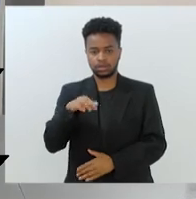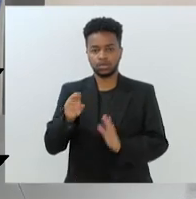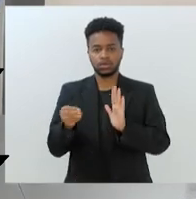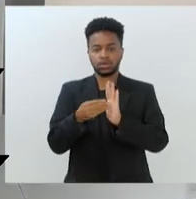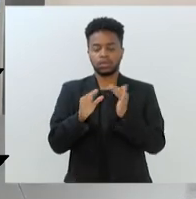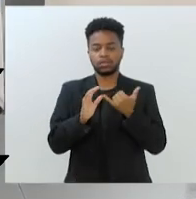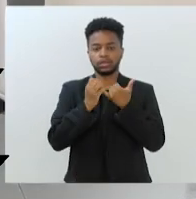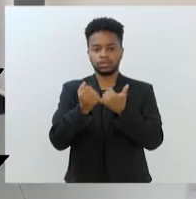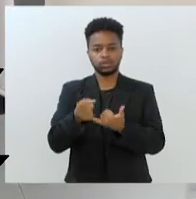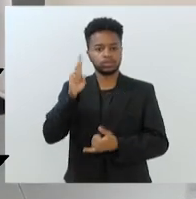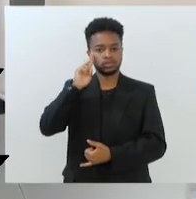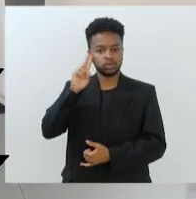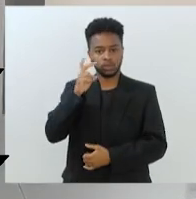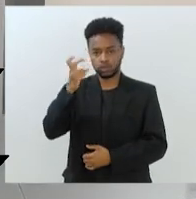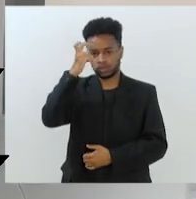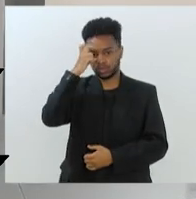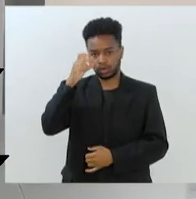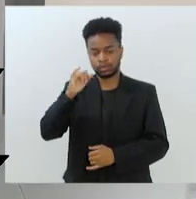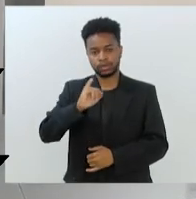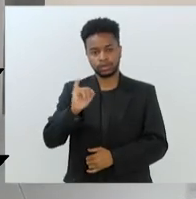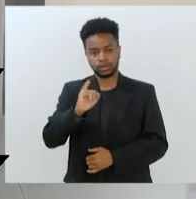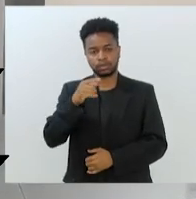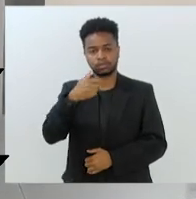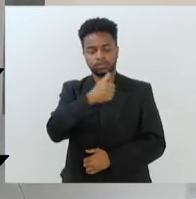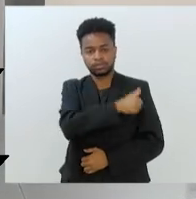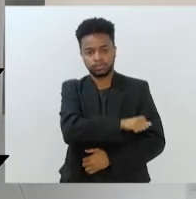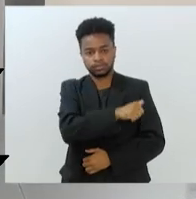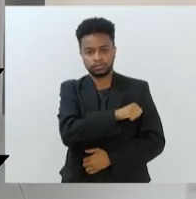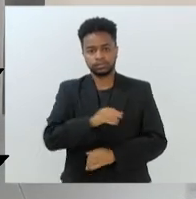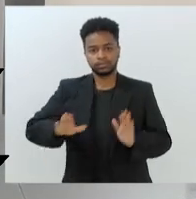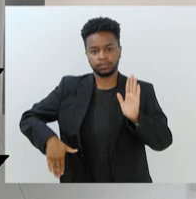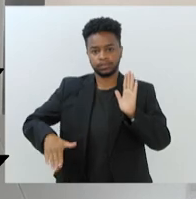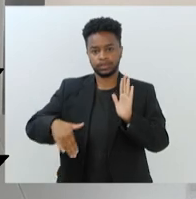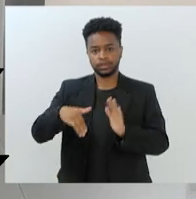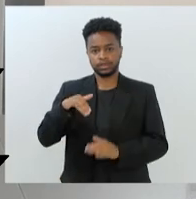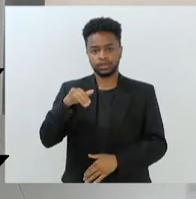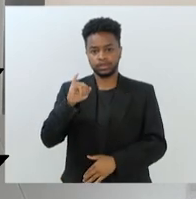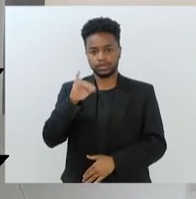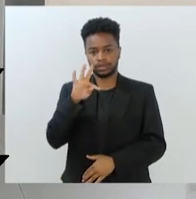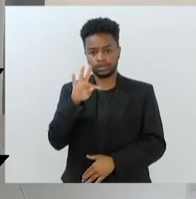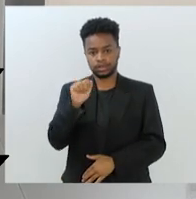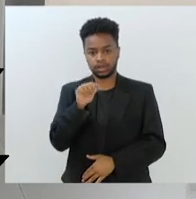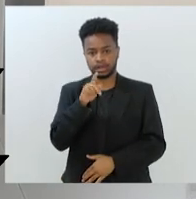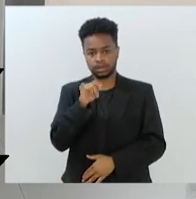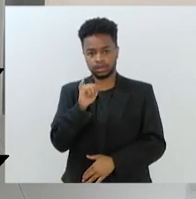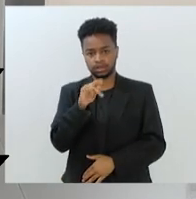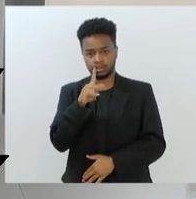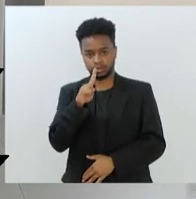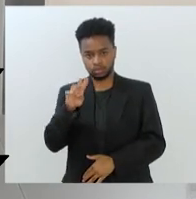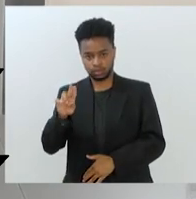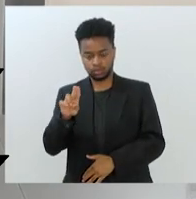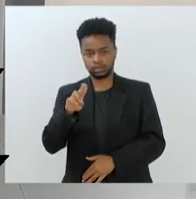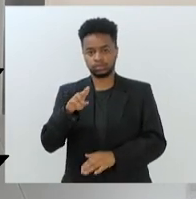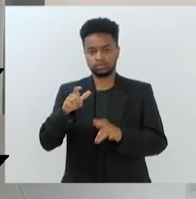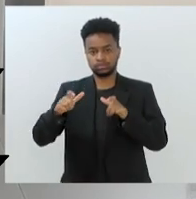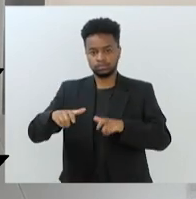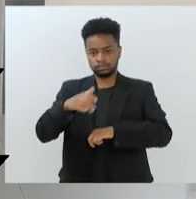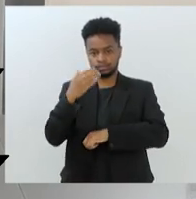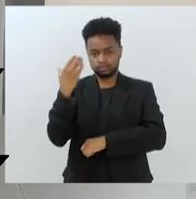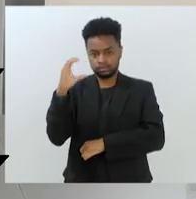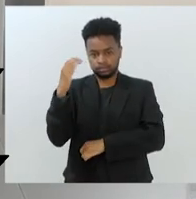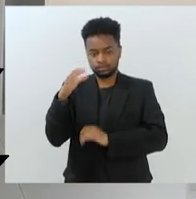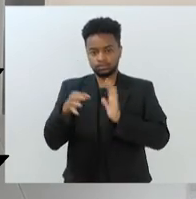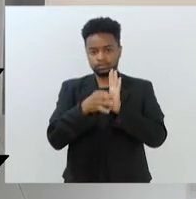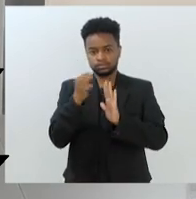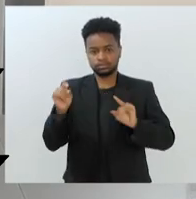como patrimônio histórico, cultural e material do Estado do Rio de Janeiro a Praia de Itaipu, situada no município de Niterói. O parecer é